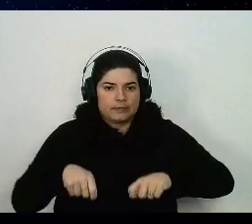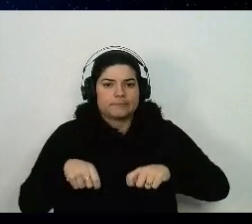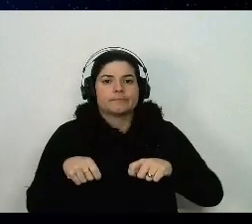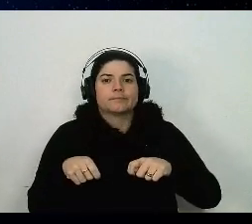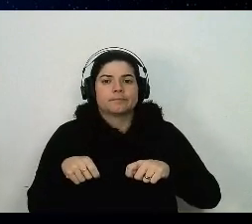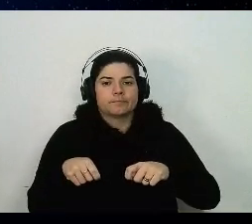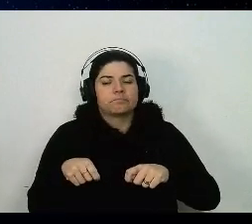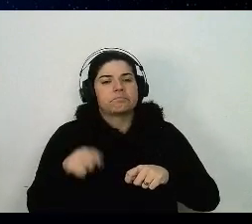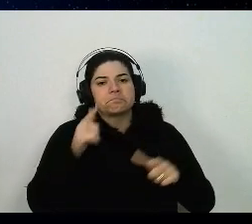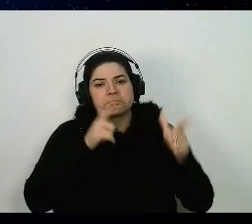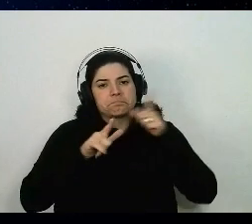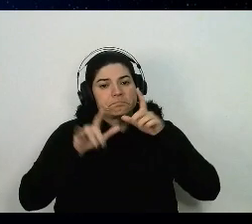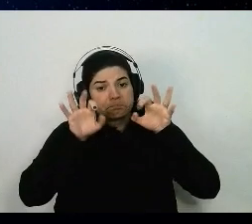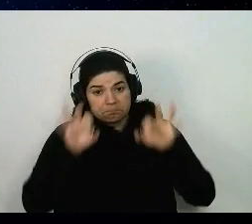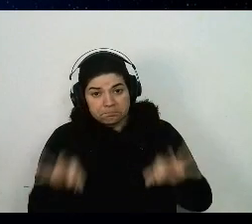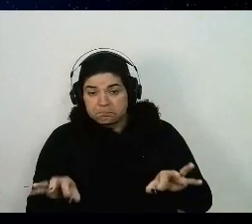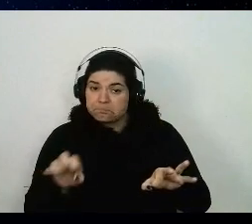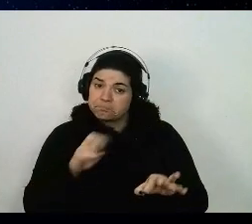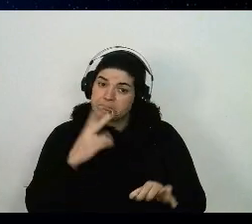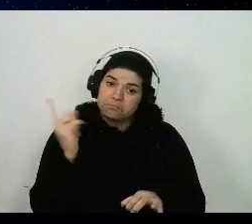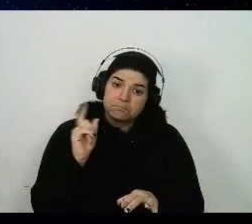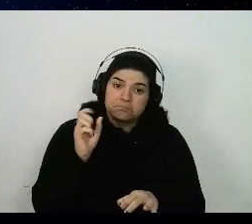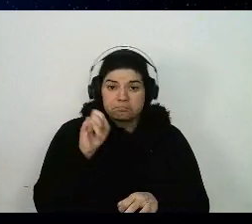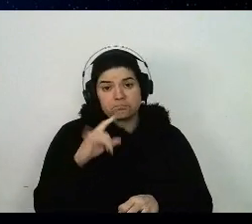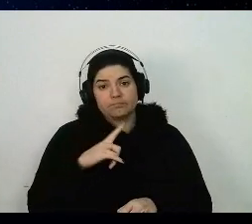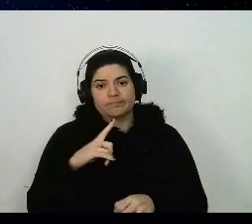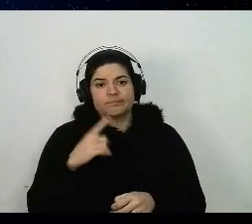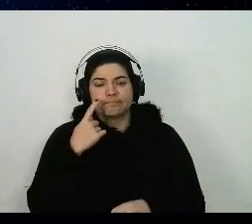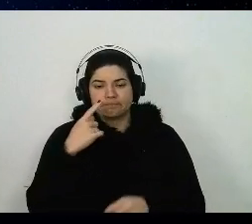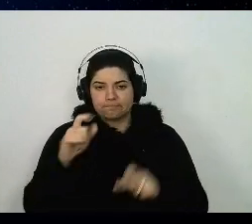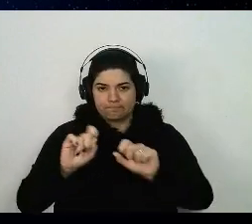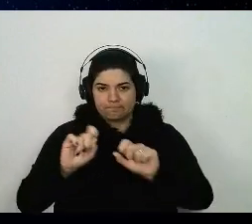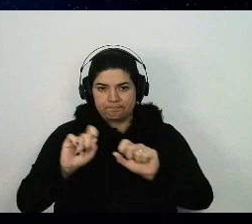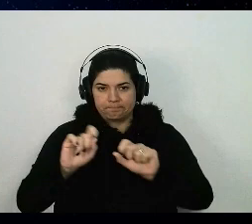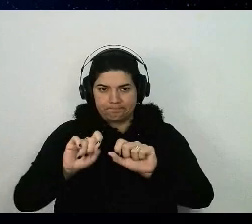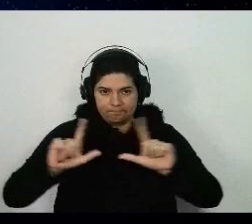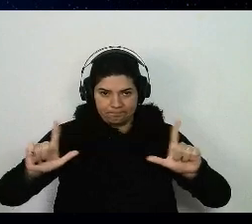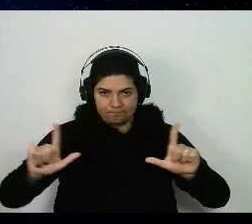sucesso ou não, caso a gente tenha. Eu vou abrir aqui um terminal,